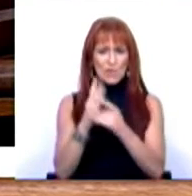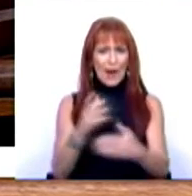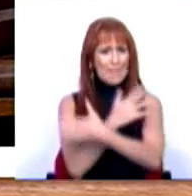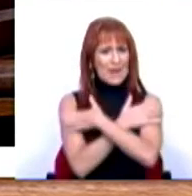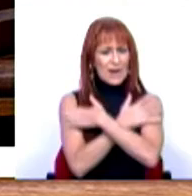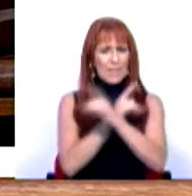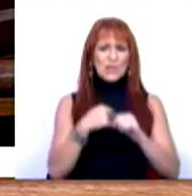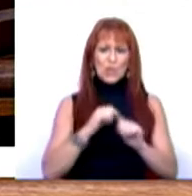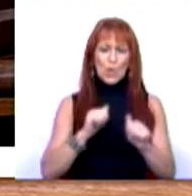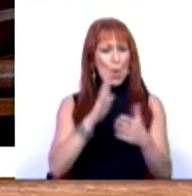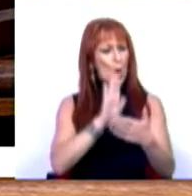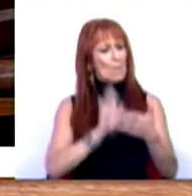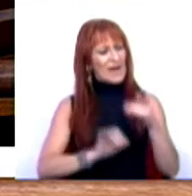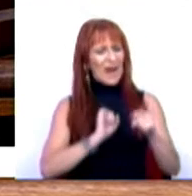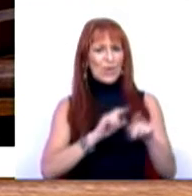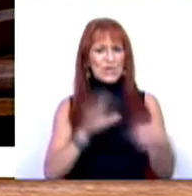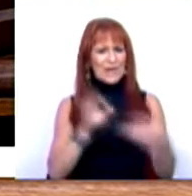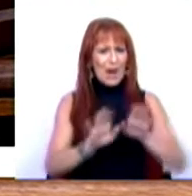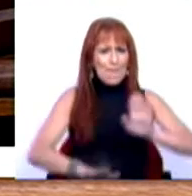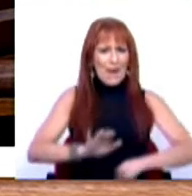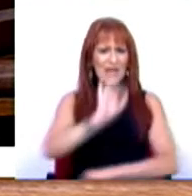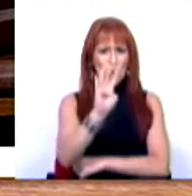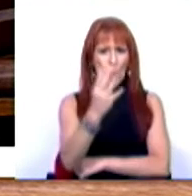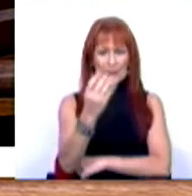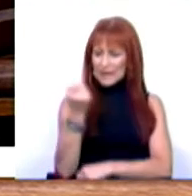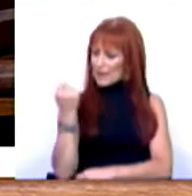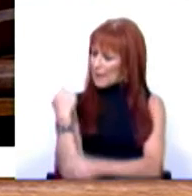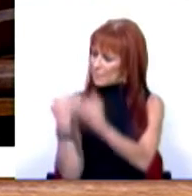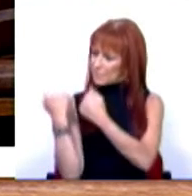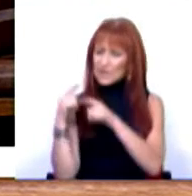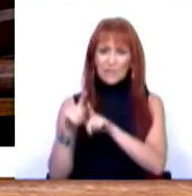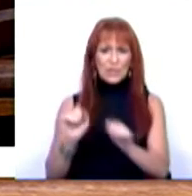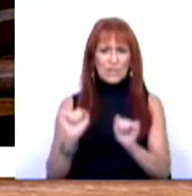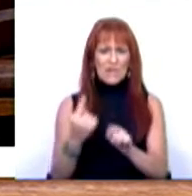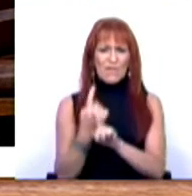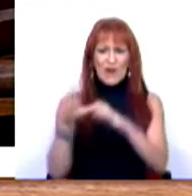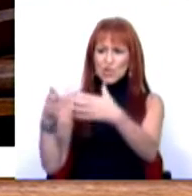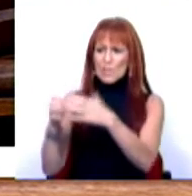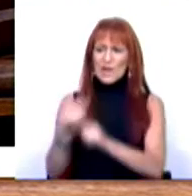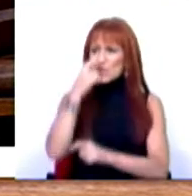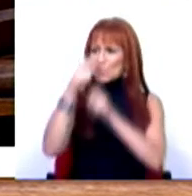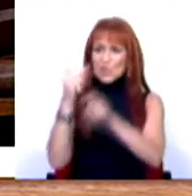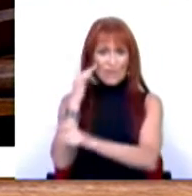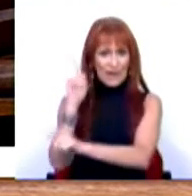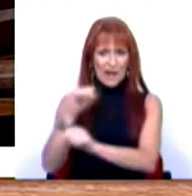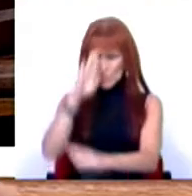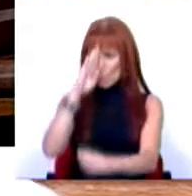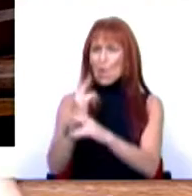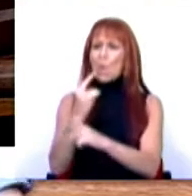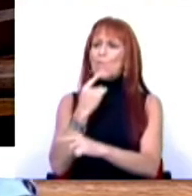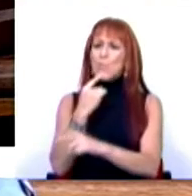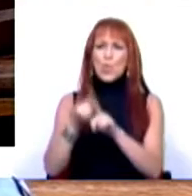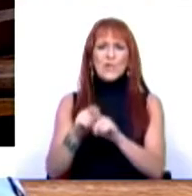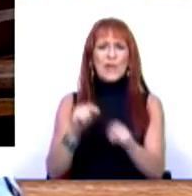abraçamos aquele companheiro de quatro patas. Ainda recentemente, tivemos relatos das comunidades de moradores que se empenham profundamente